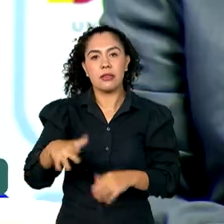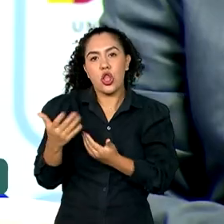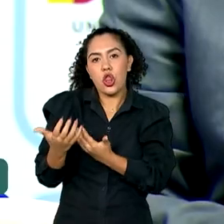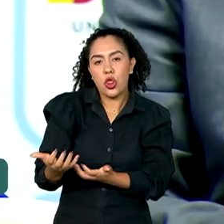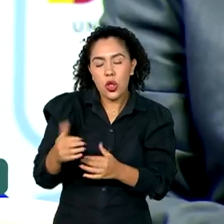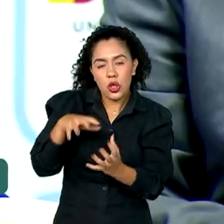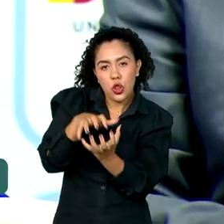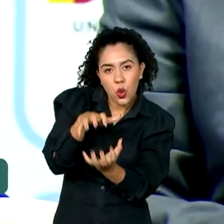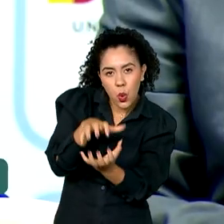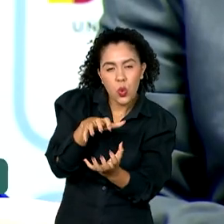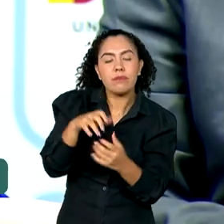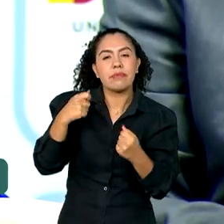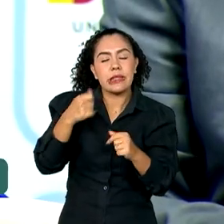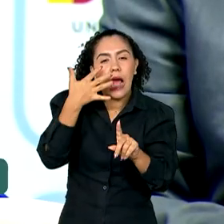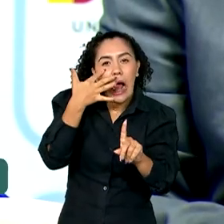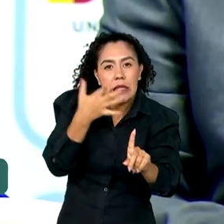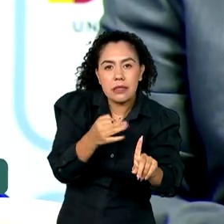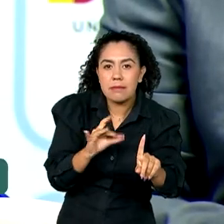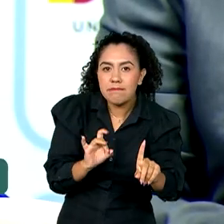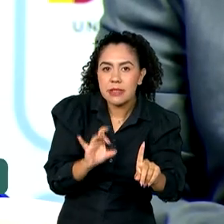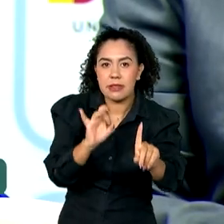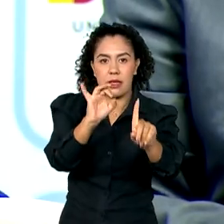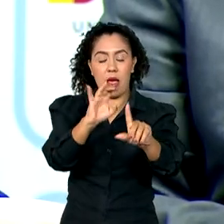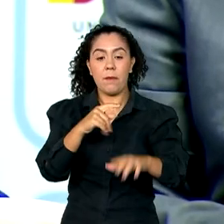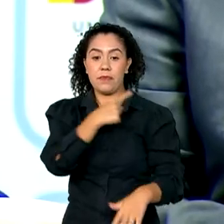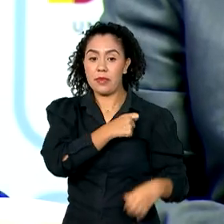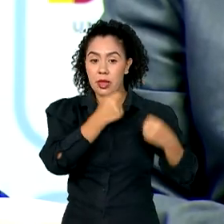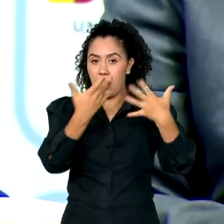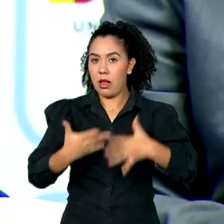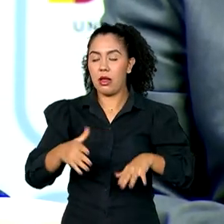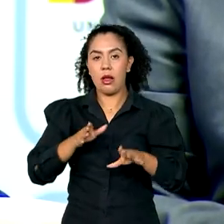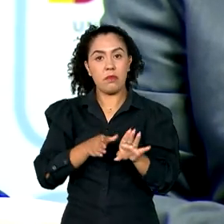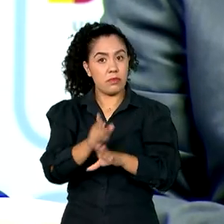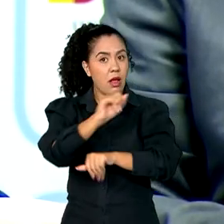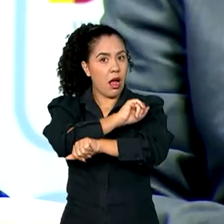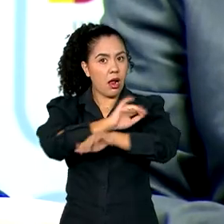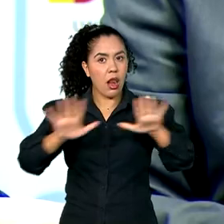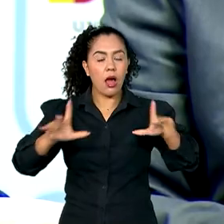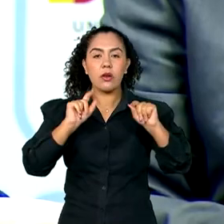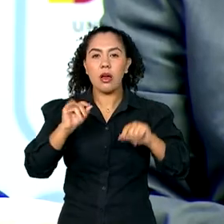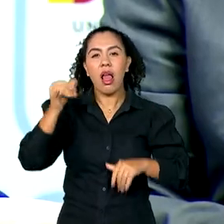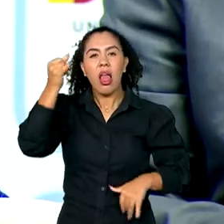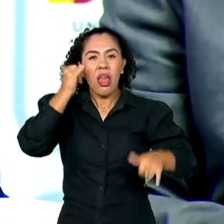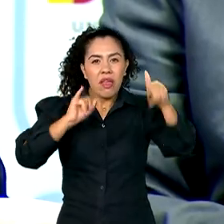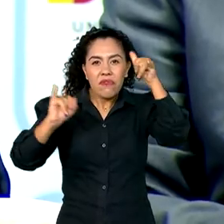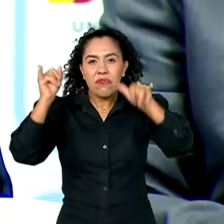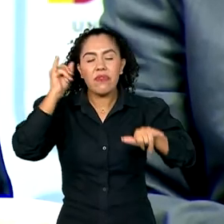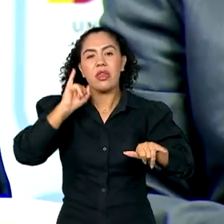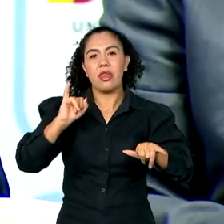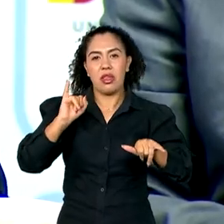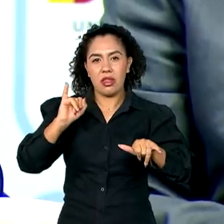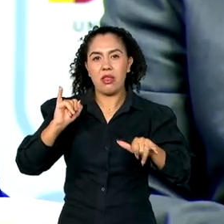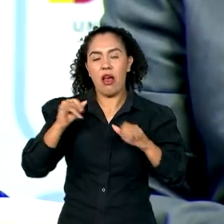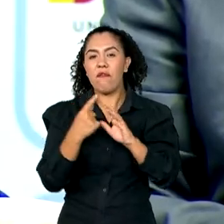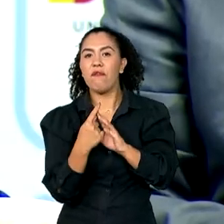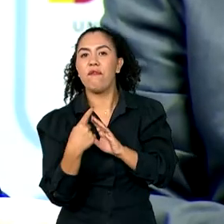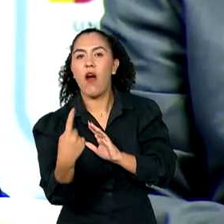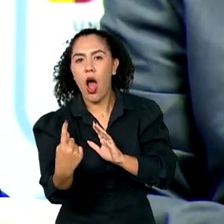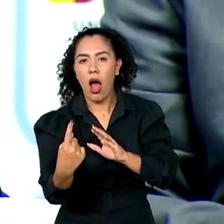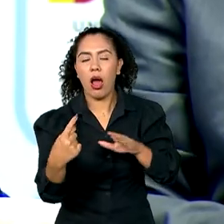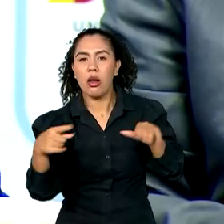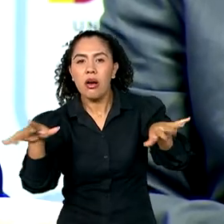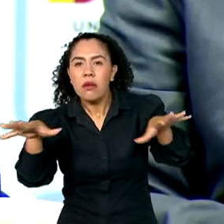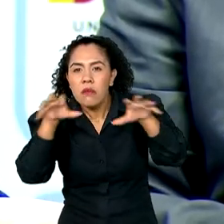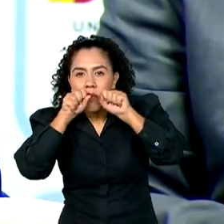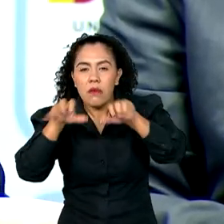especial. A nossa recomendação muito clara é que se busque evitar essa exposição por um tempo